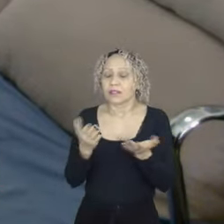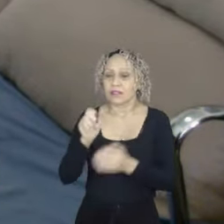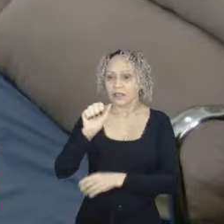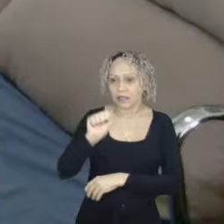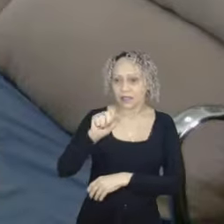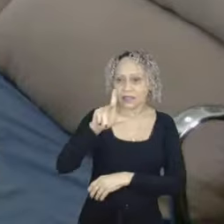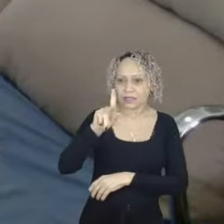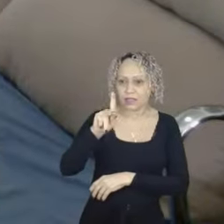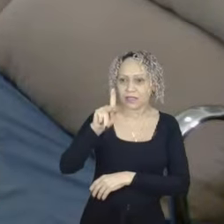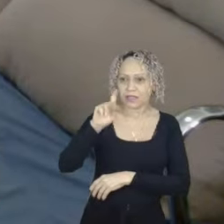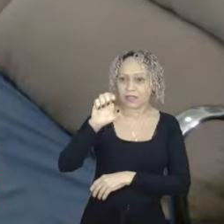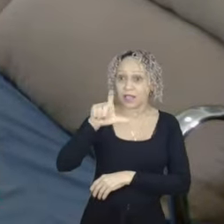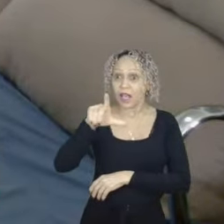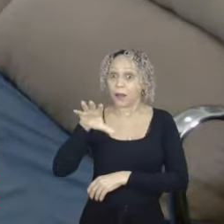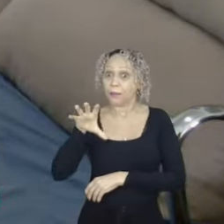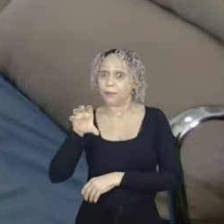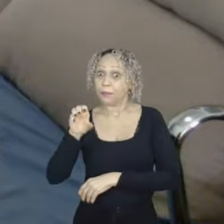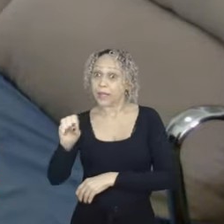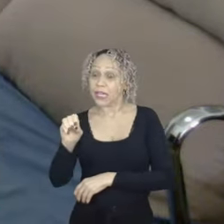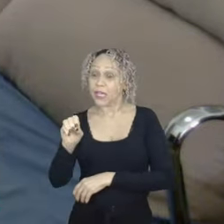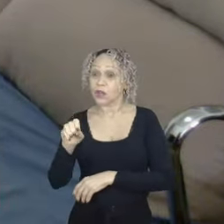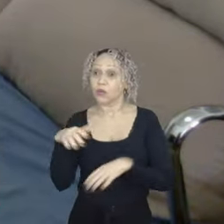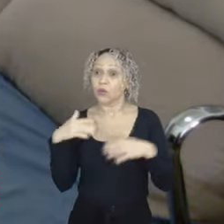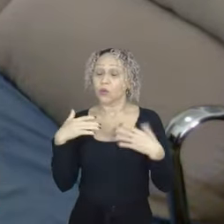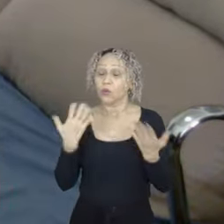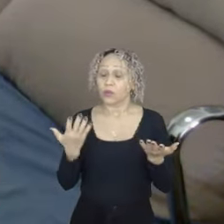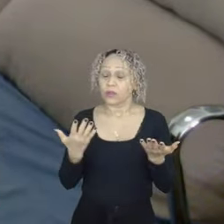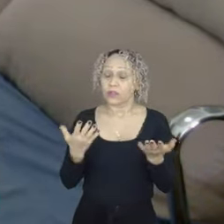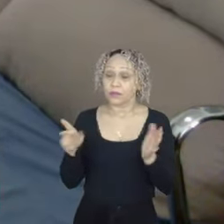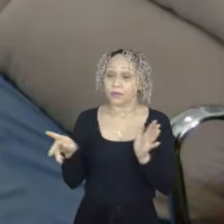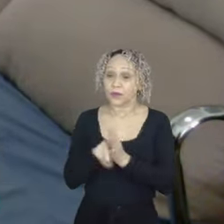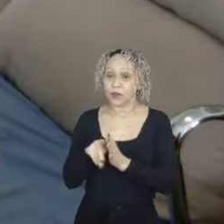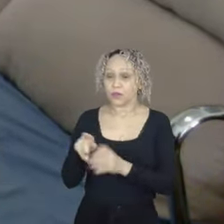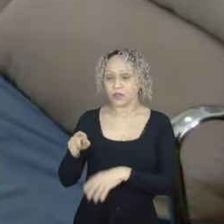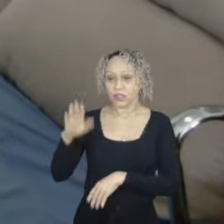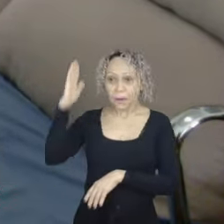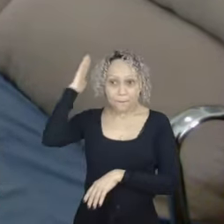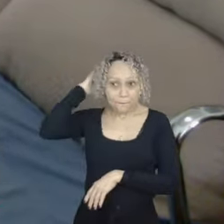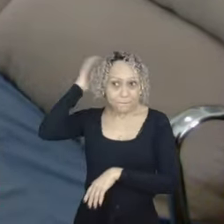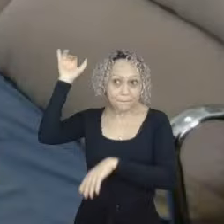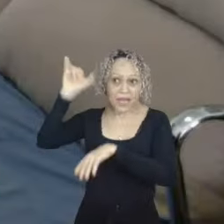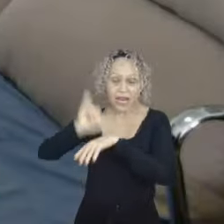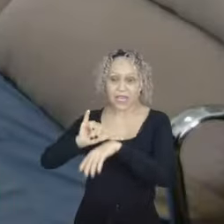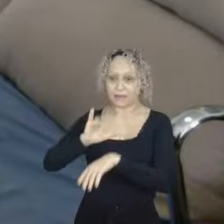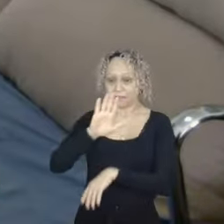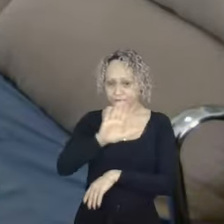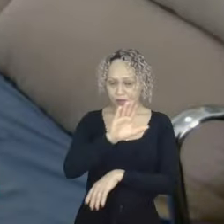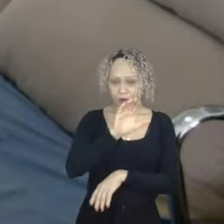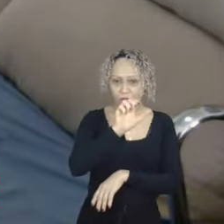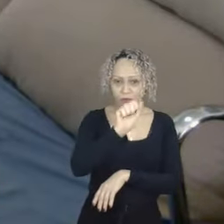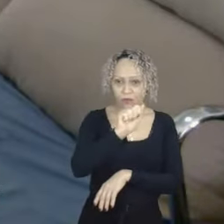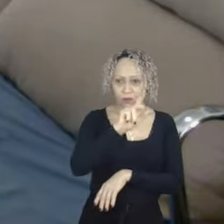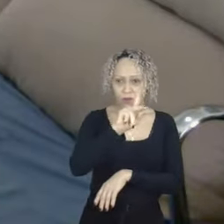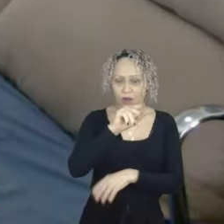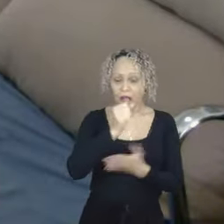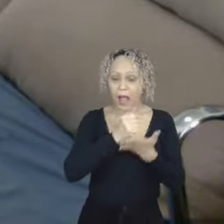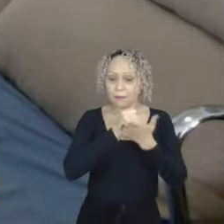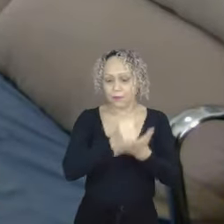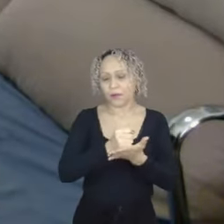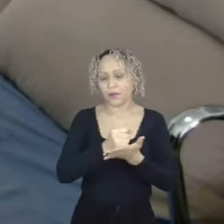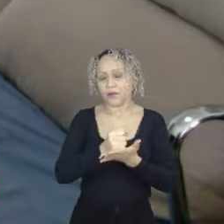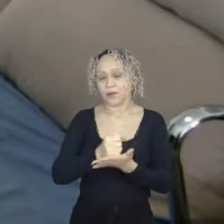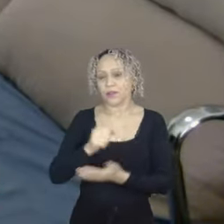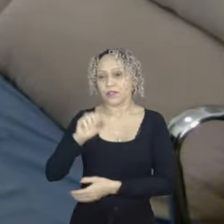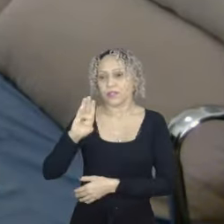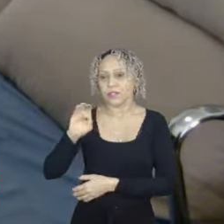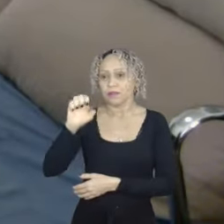chamado Brasil-França, assinado pelos dois países, ganhou bastante repercussão dentro do G20, dentro do bloco presidido